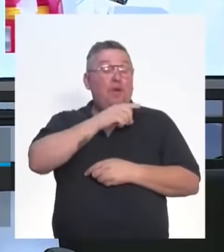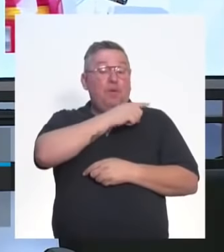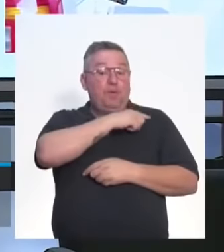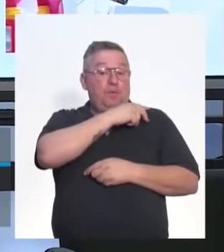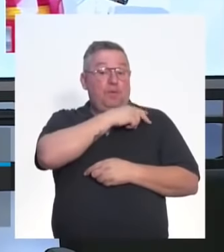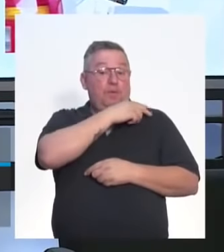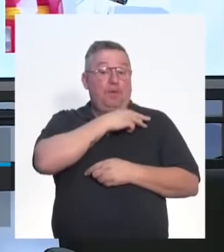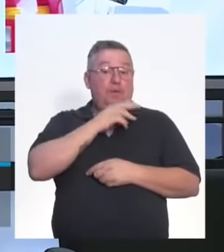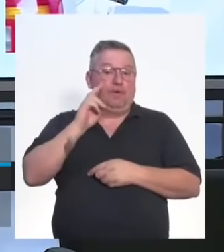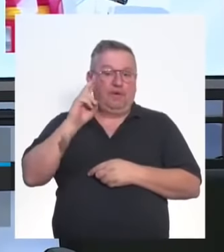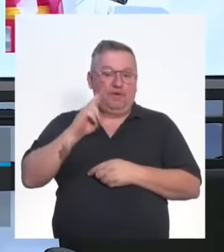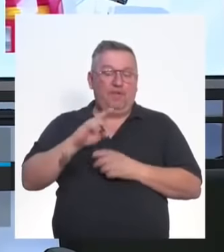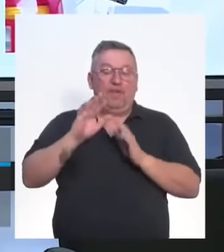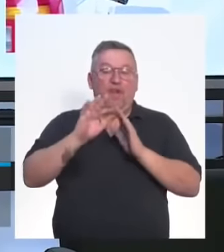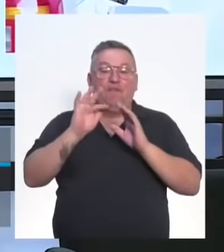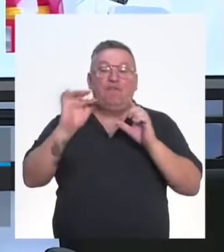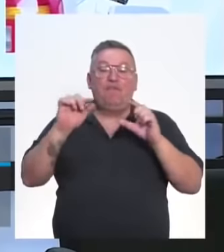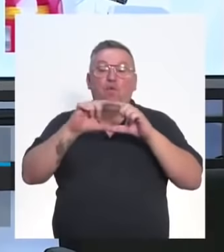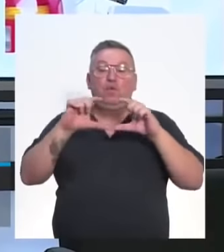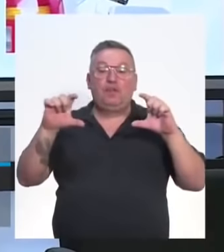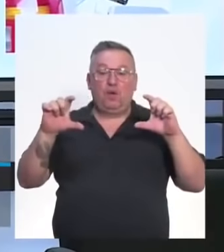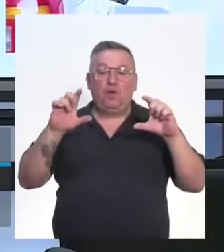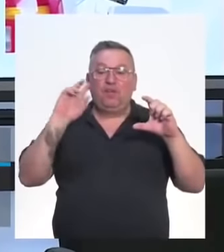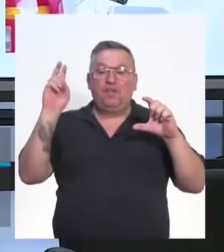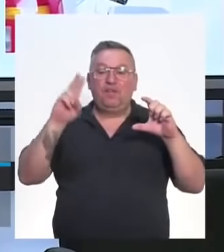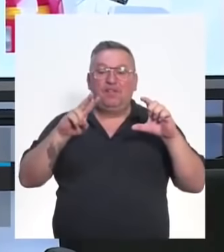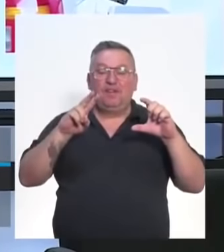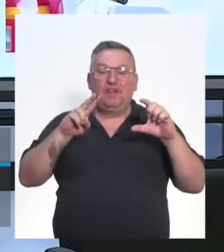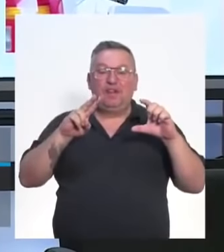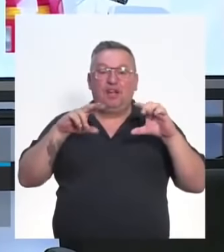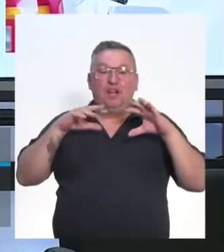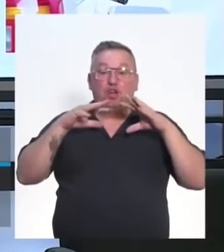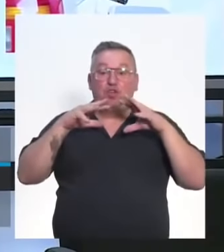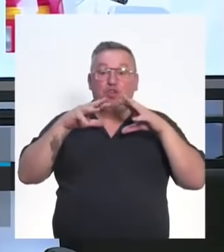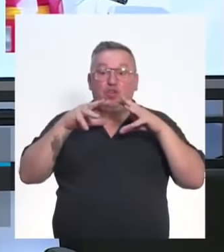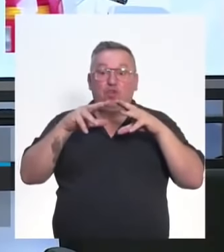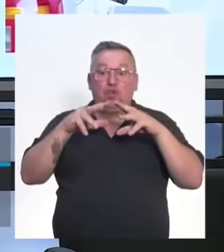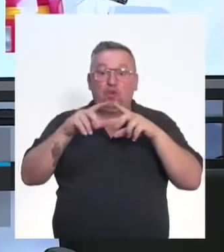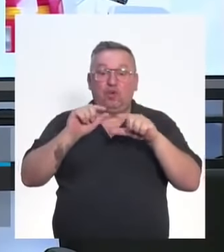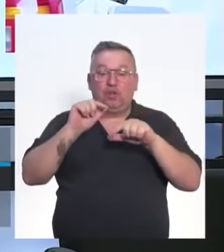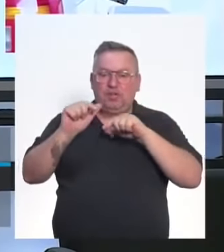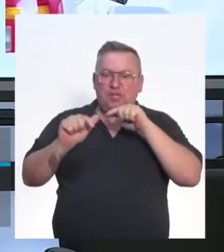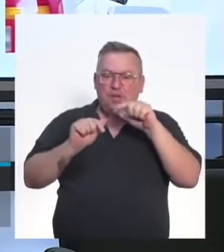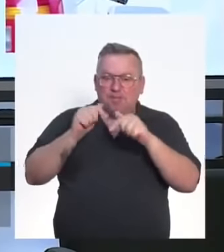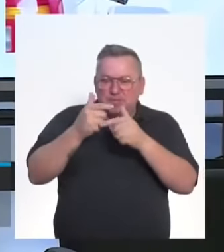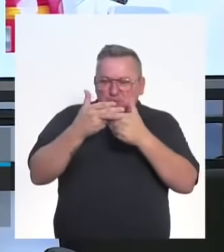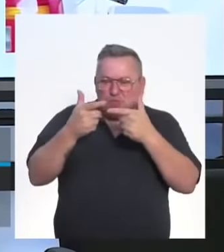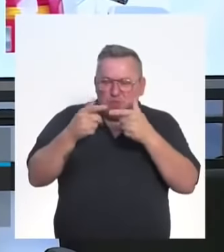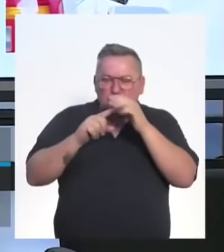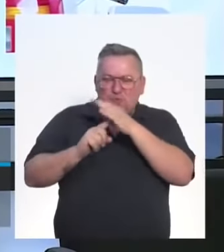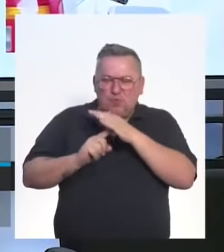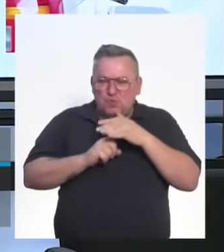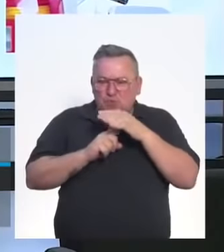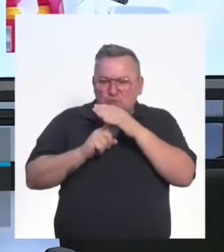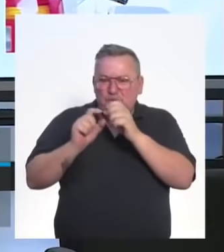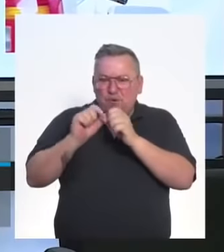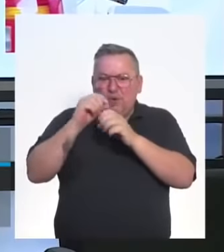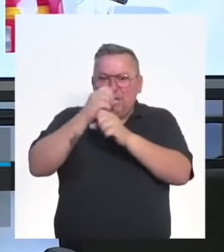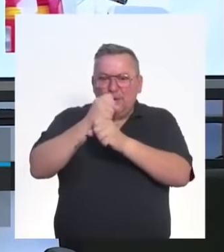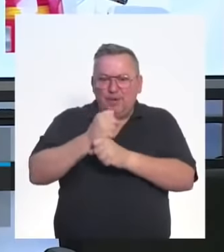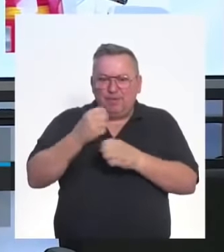a ideia de função, é você perceber que por trás, né, daquela engenhosidade toda, né, daquelas máquinas que fazem